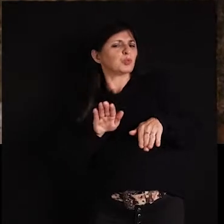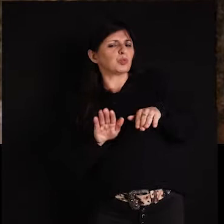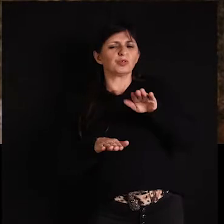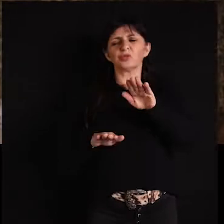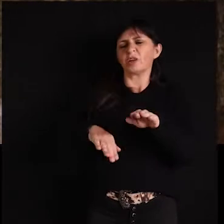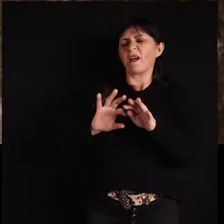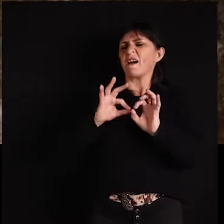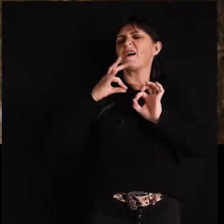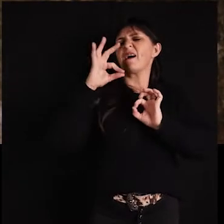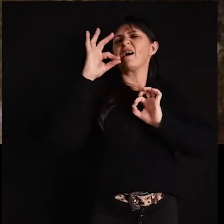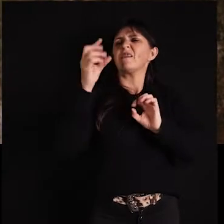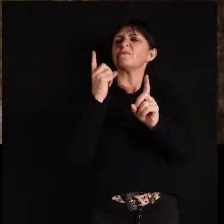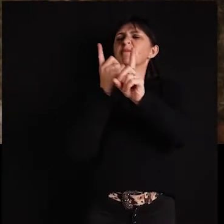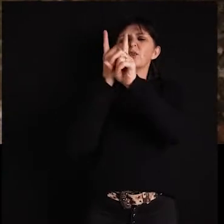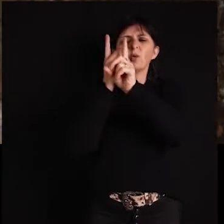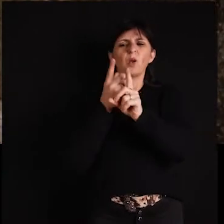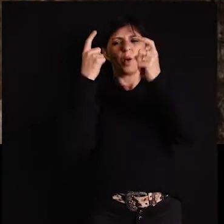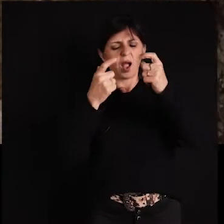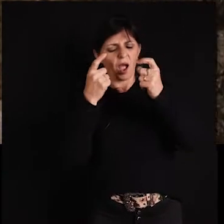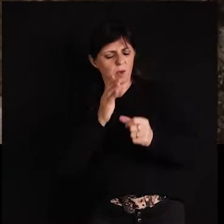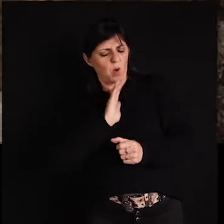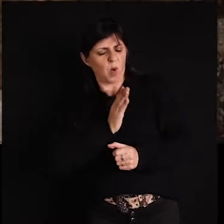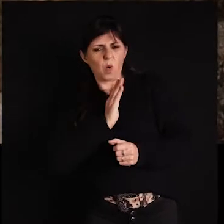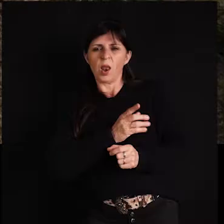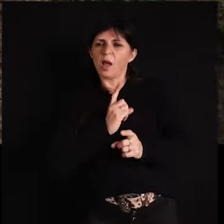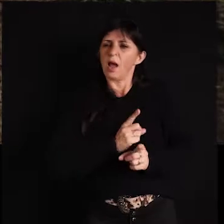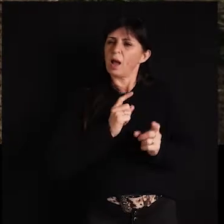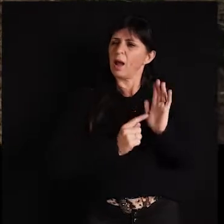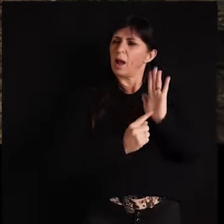alazão. Rumo ao lugar que aponta meu coração.